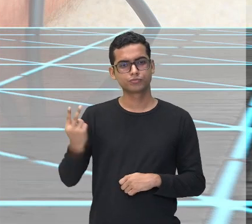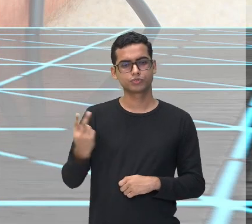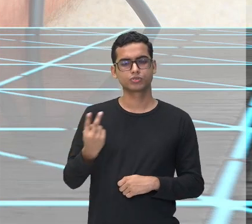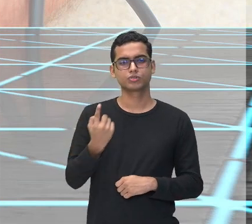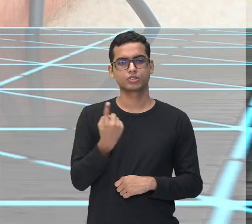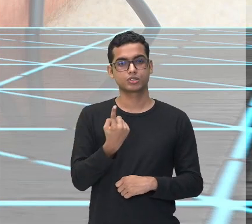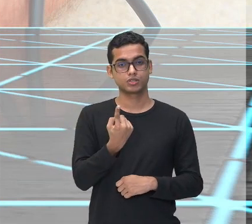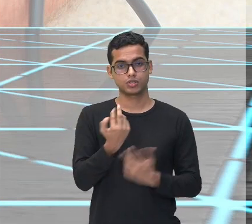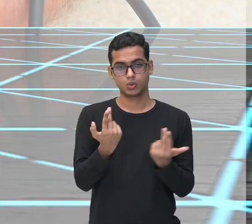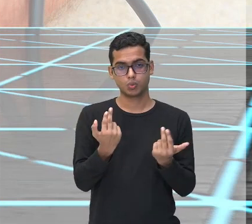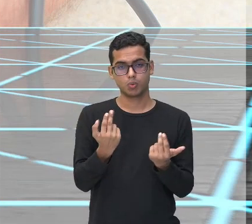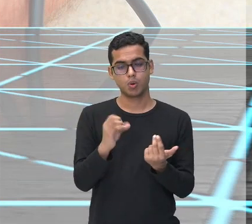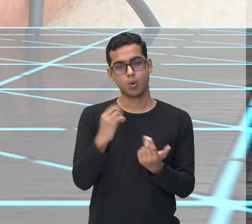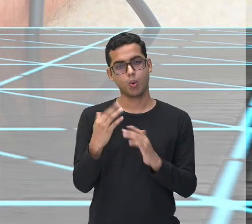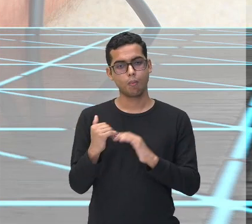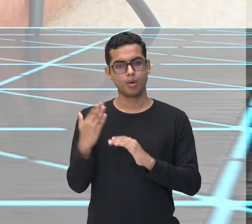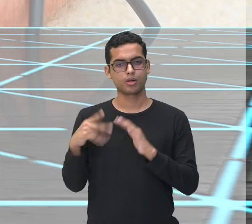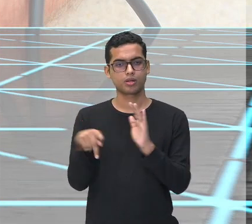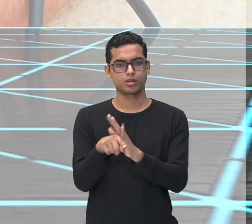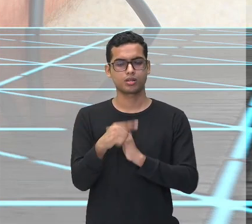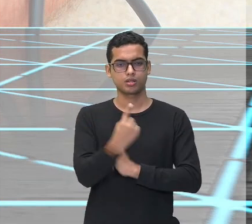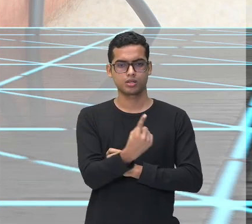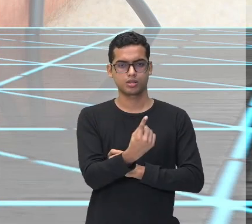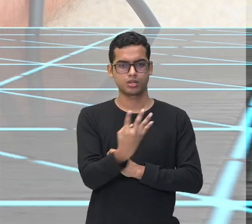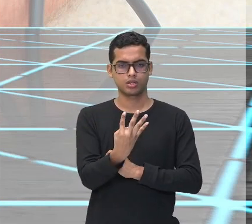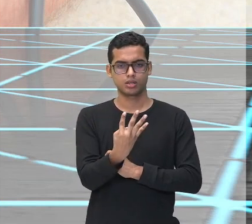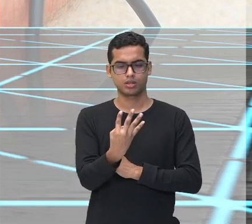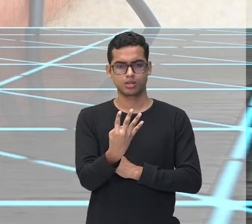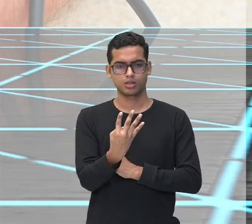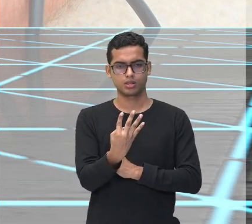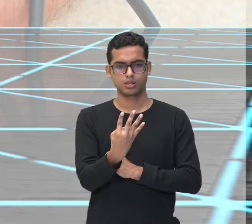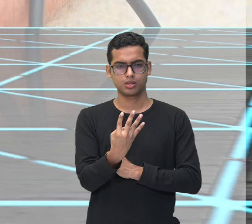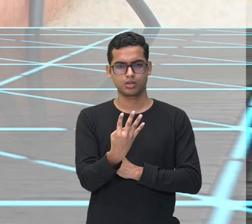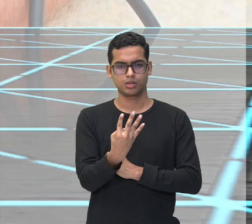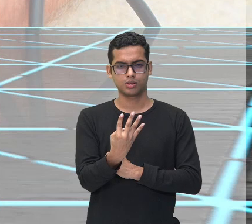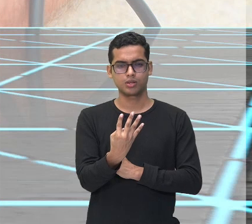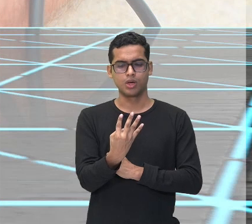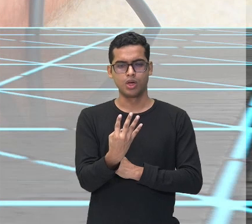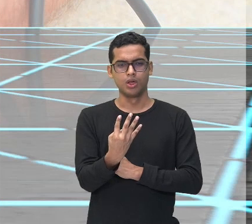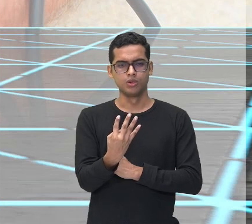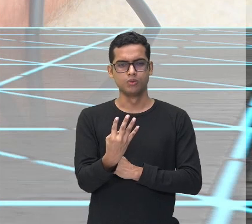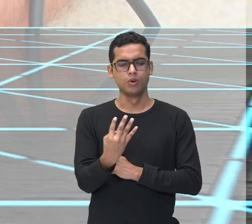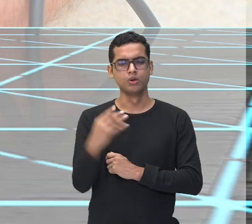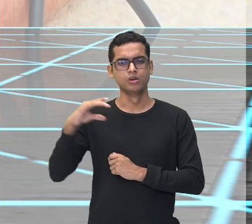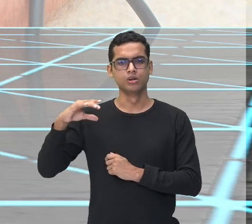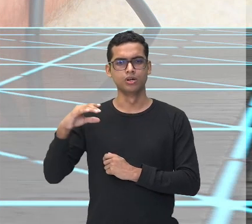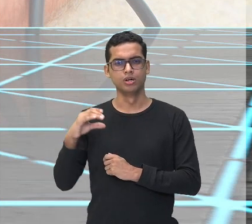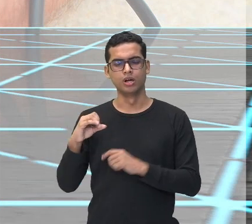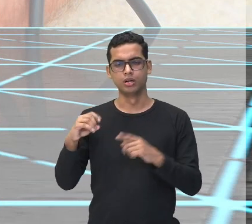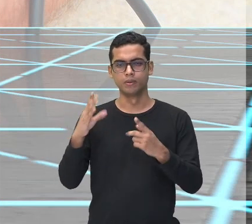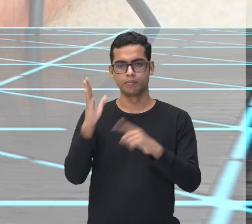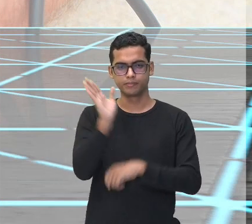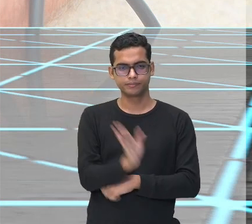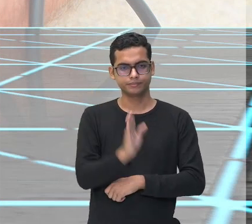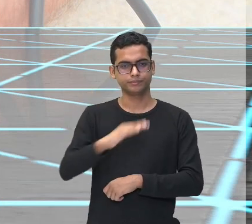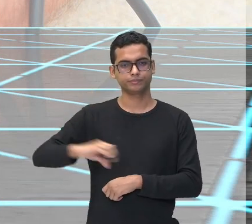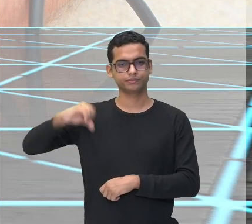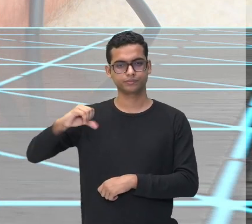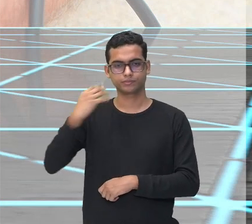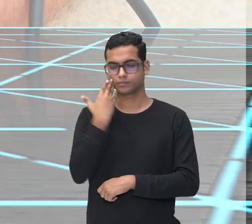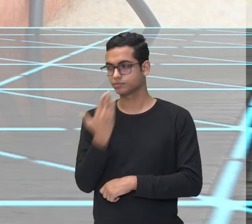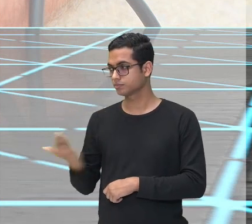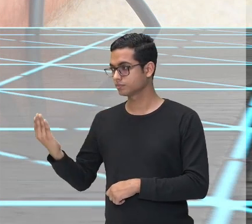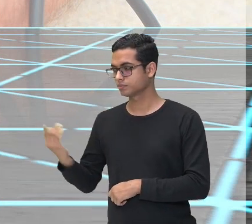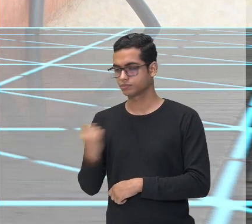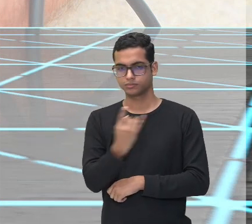a 14/9. Então, o indivíduo ele vai apresentando essa alteração na sua pressão ali por muitos dias. É importante que ele seja acompanhado